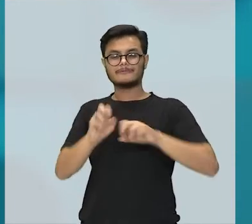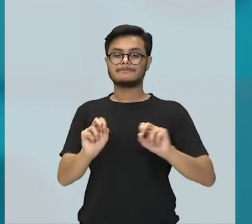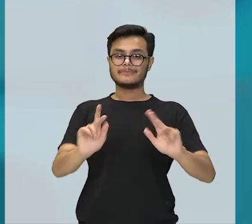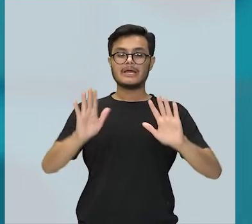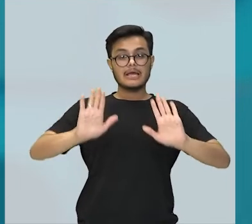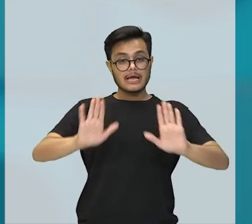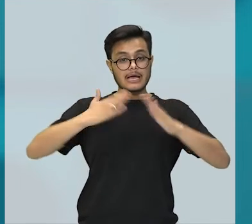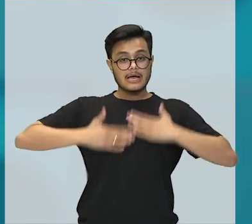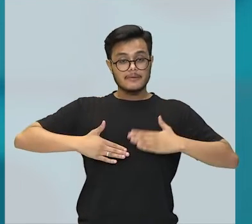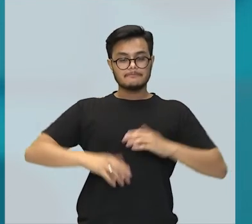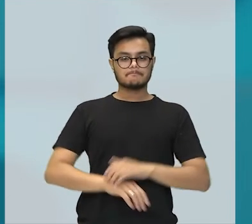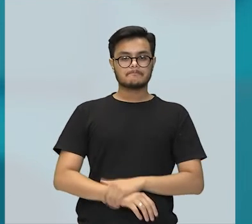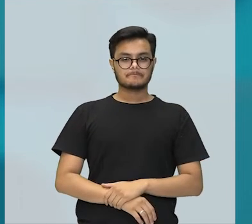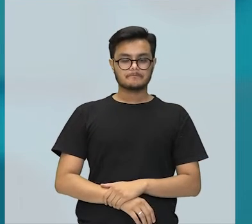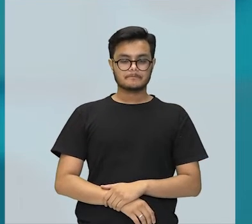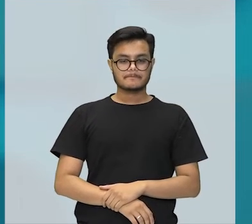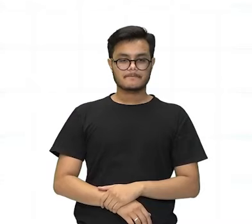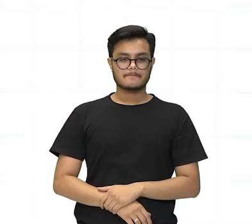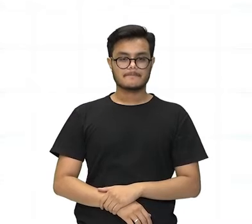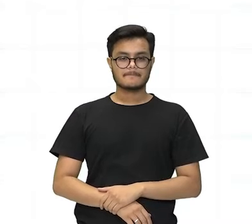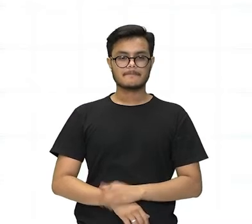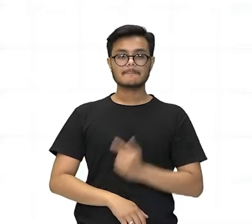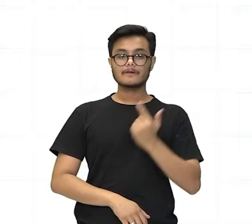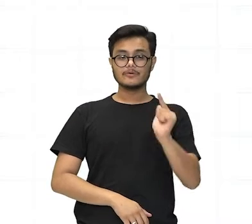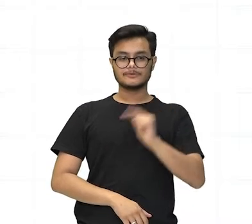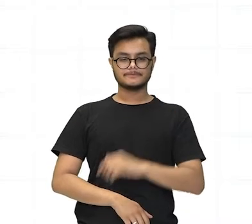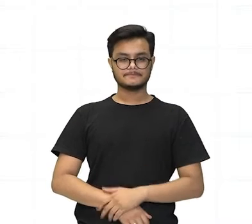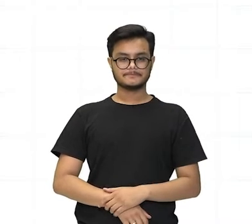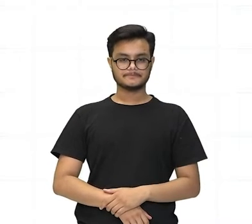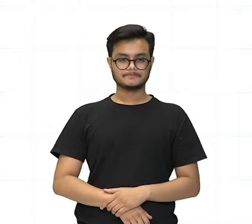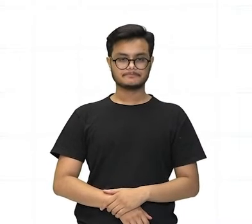bom? Prosseguindo, vamos ver os outros passos?